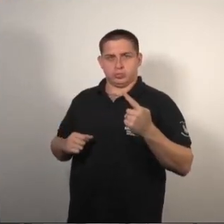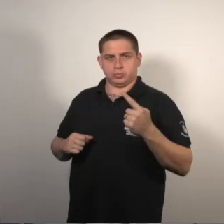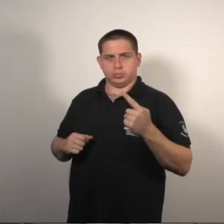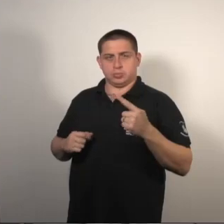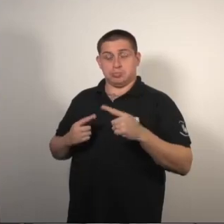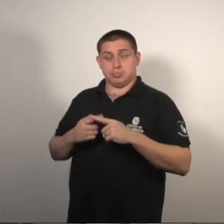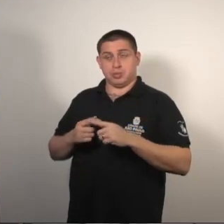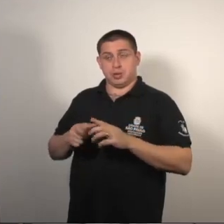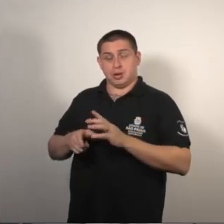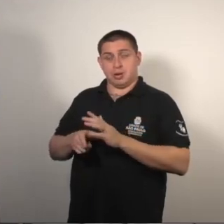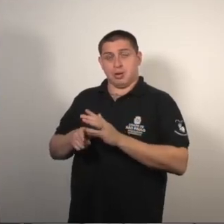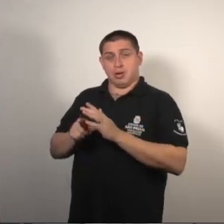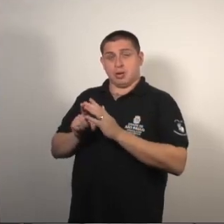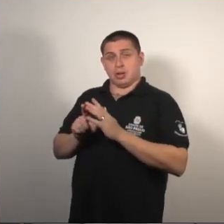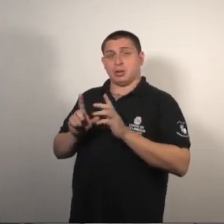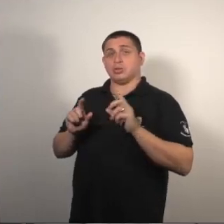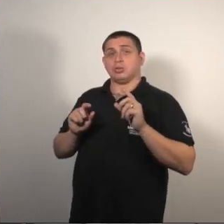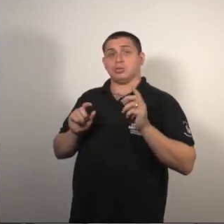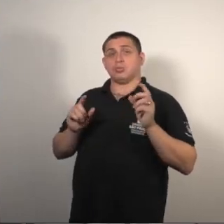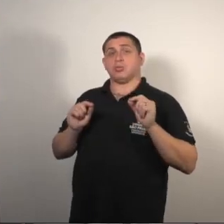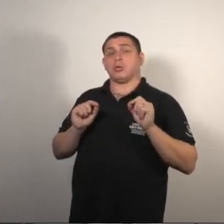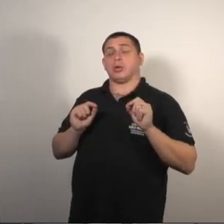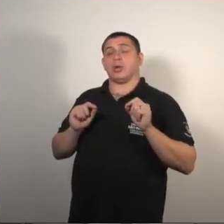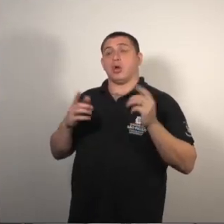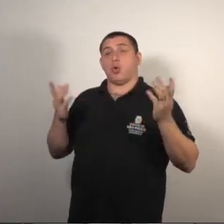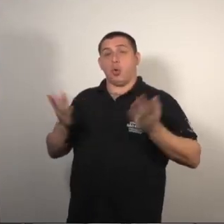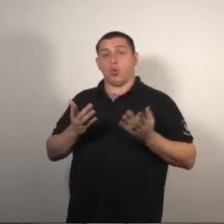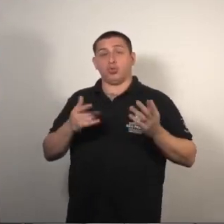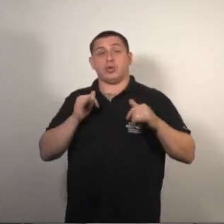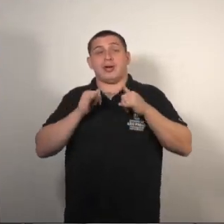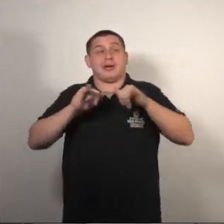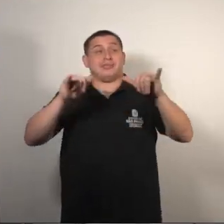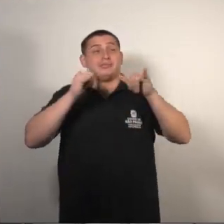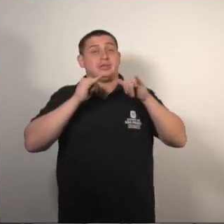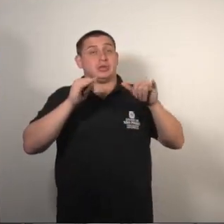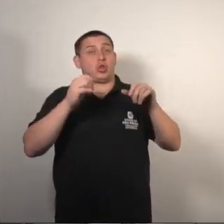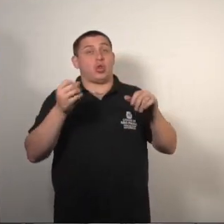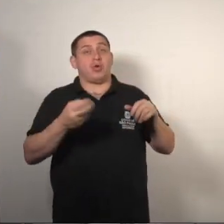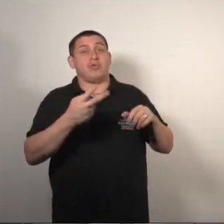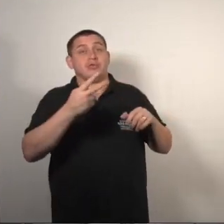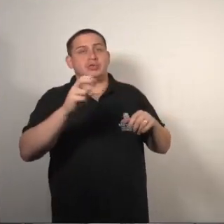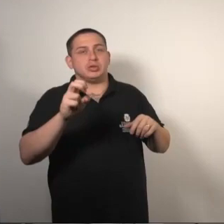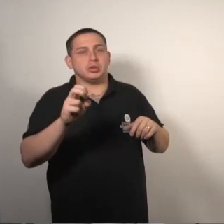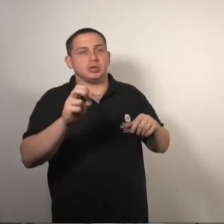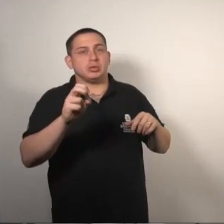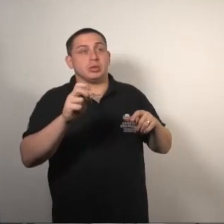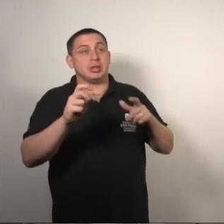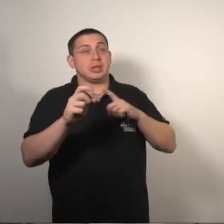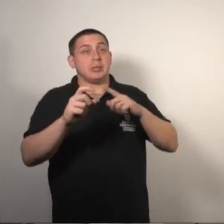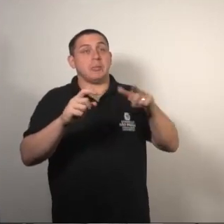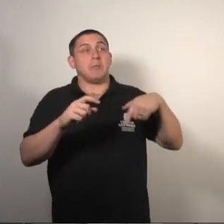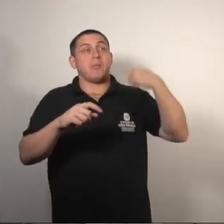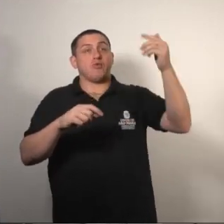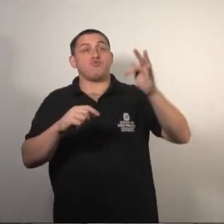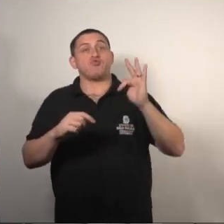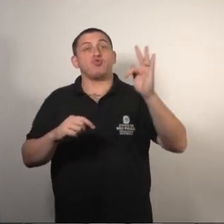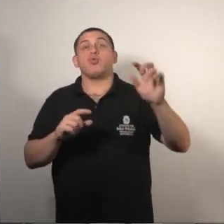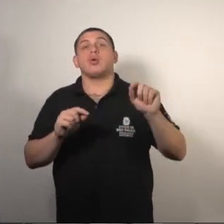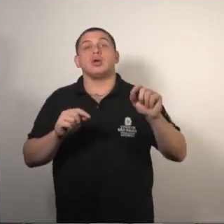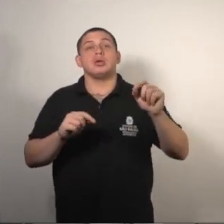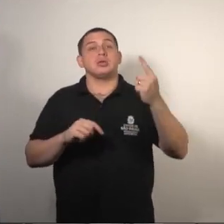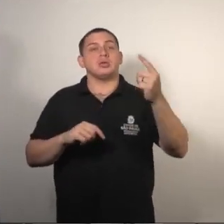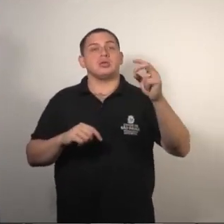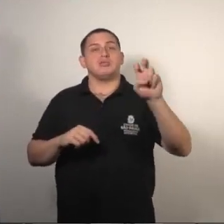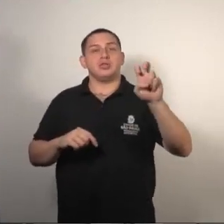nós estamos fazendo anúncio hoje de 25 obras e foi publicadas 125 obras, que não